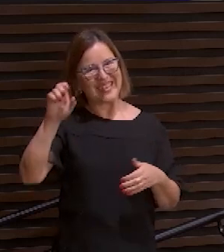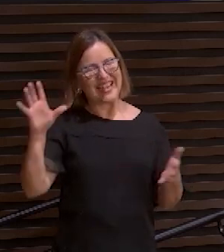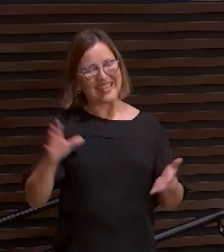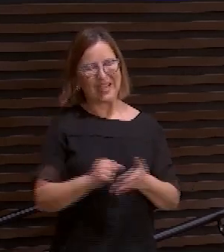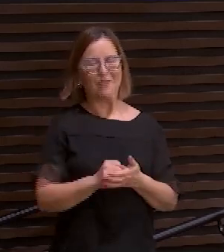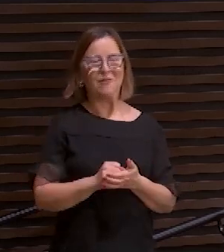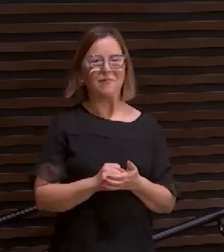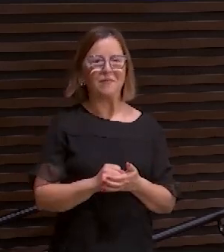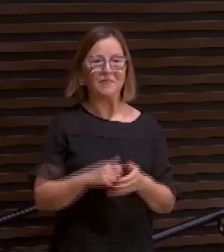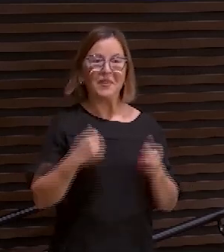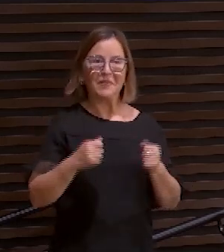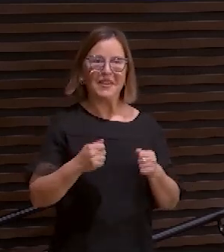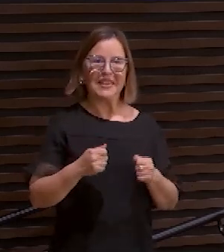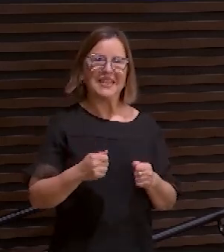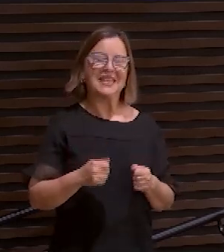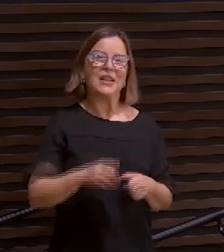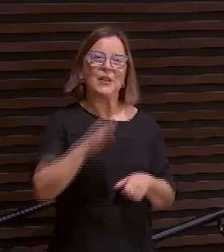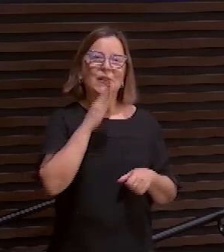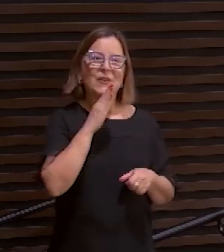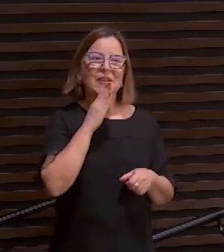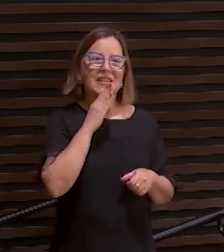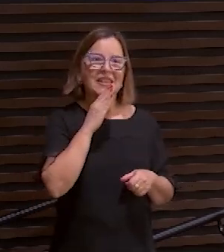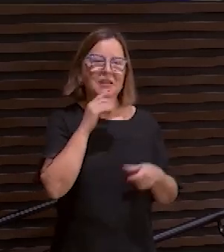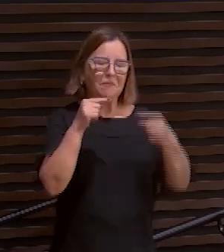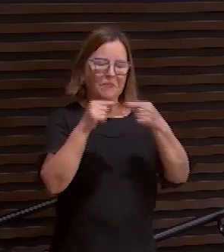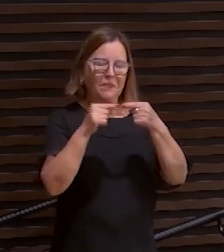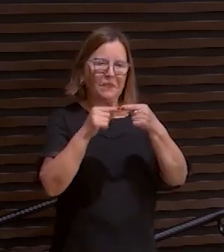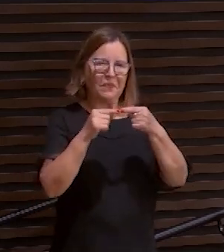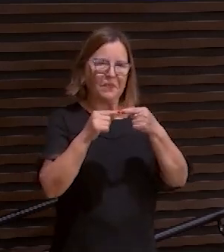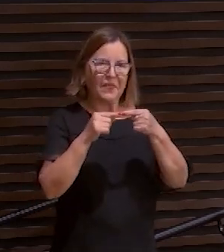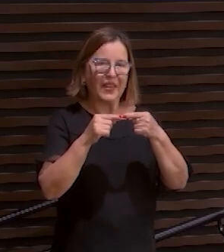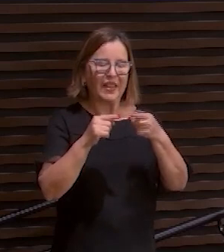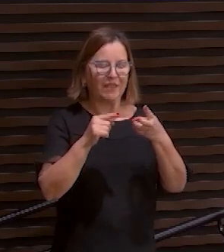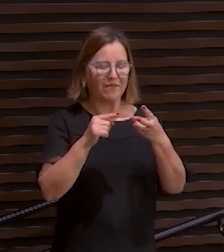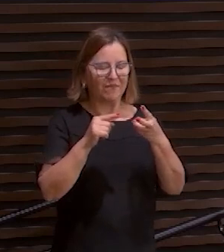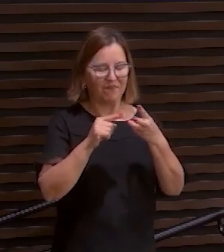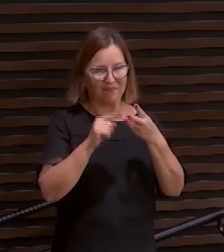Conhecer, concordar e confiar.